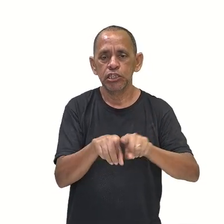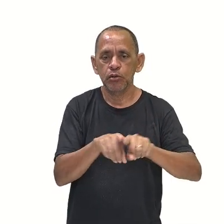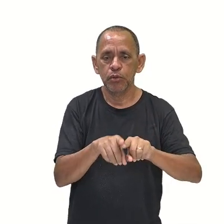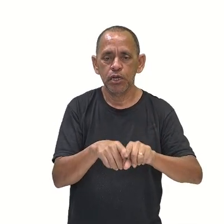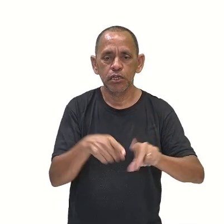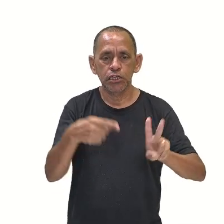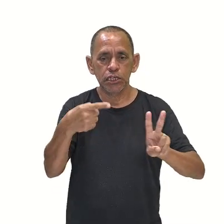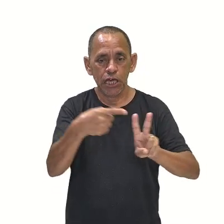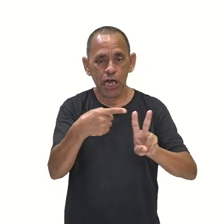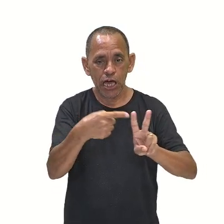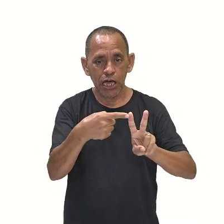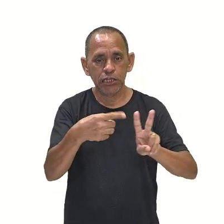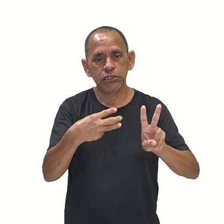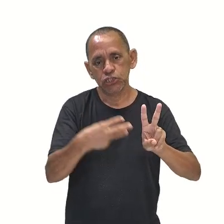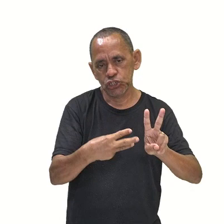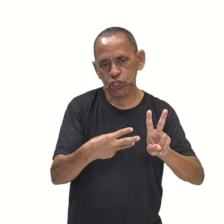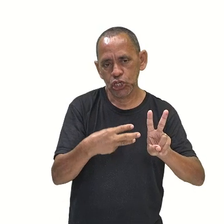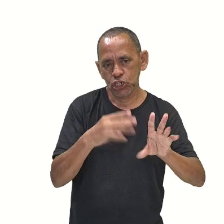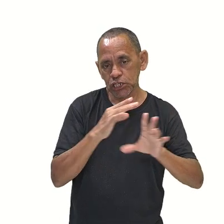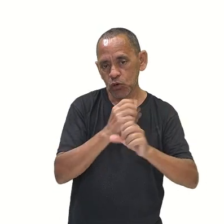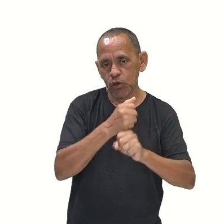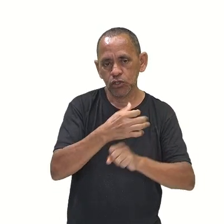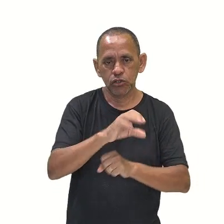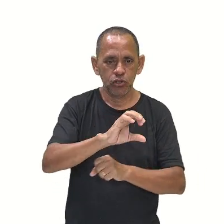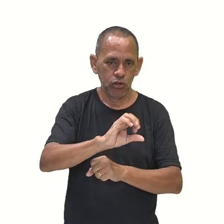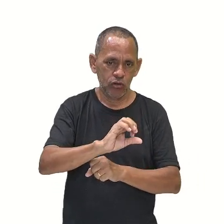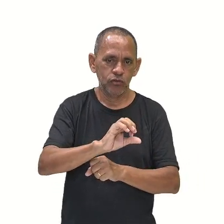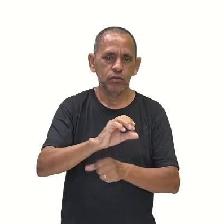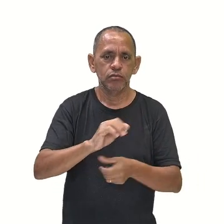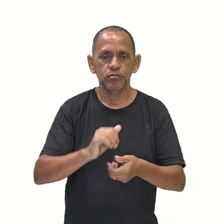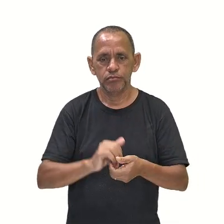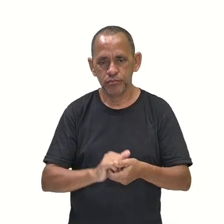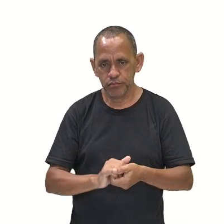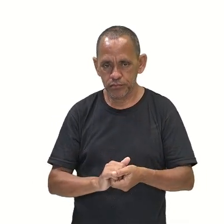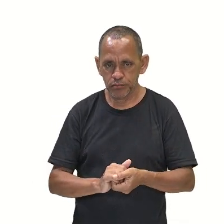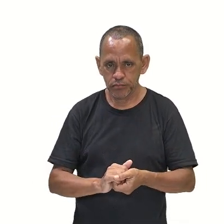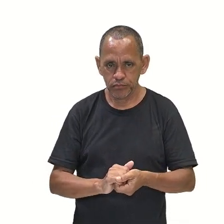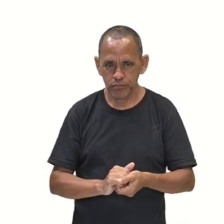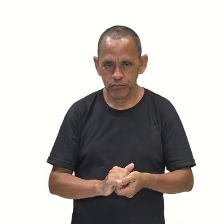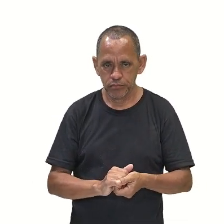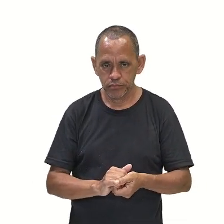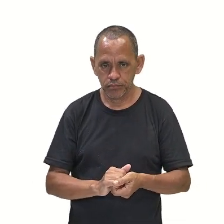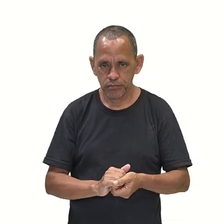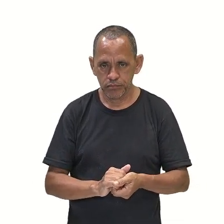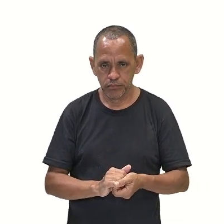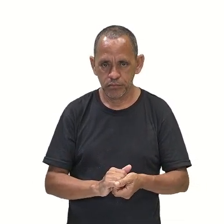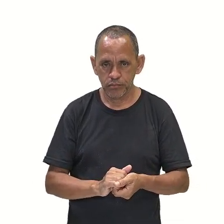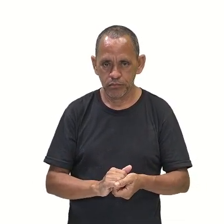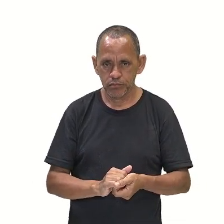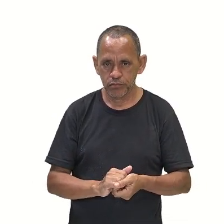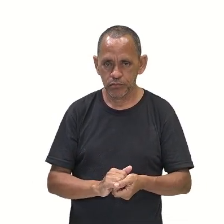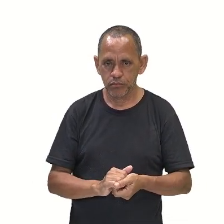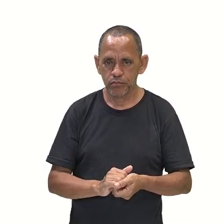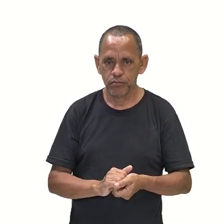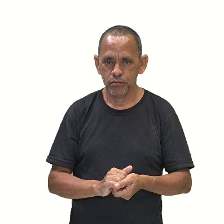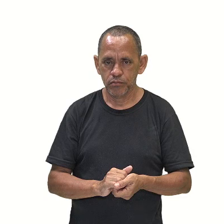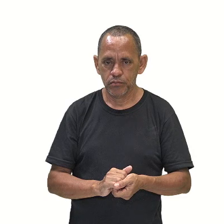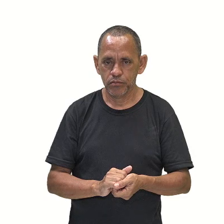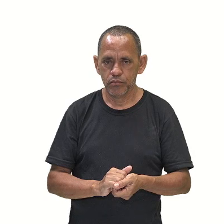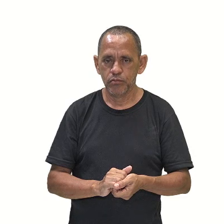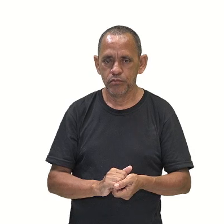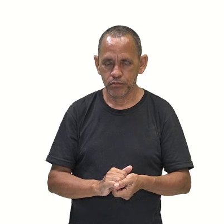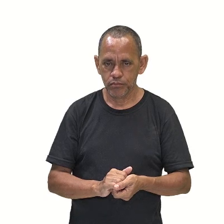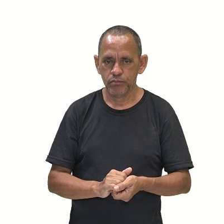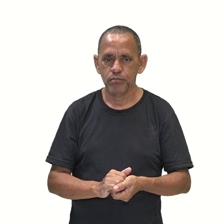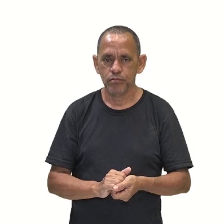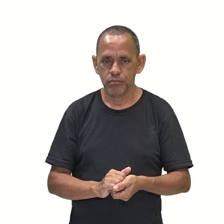certo? Deixa eu... Raiz de 36 mais raiz de quanto? De